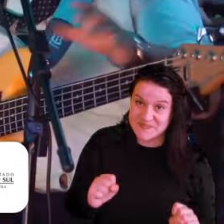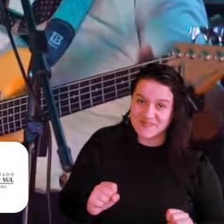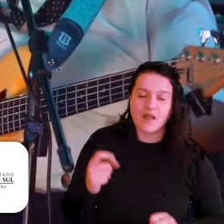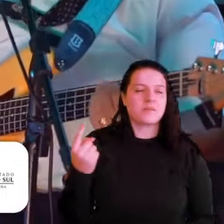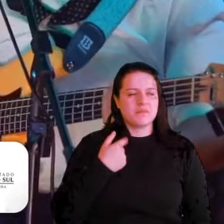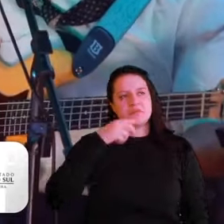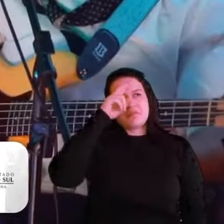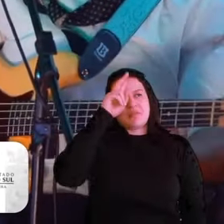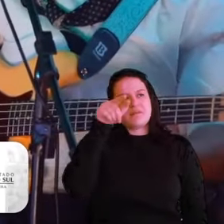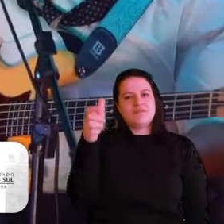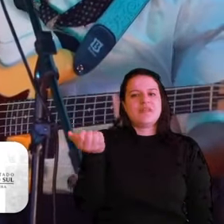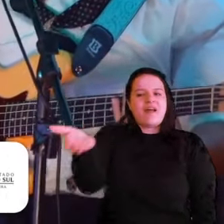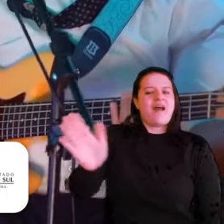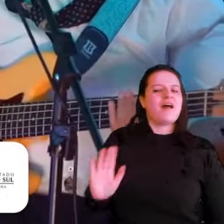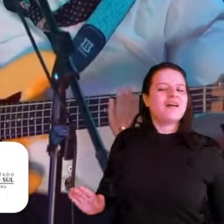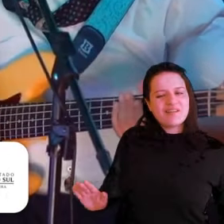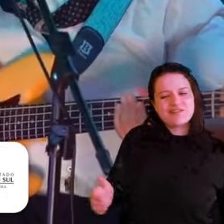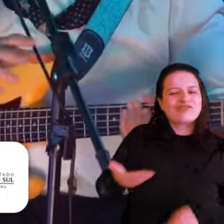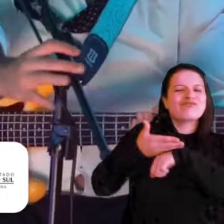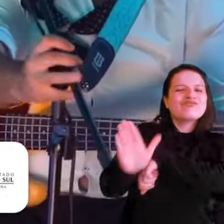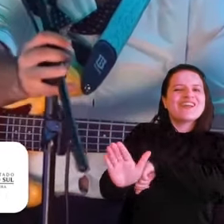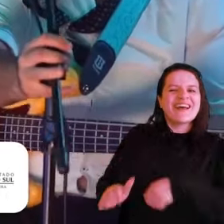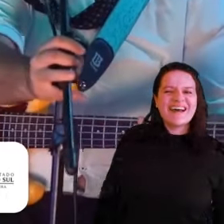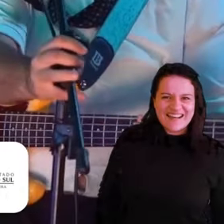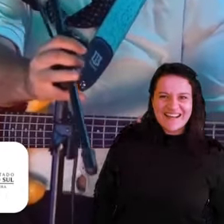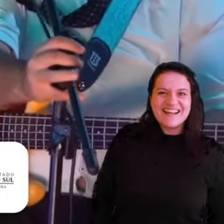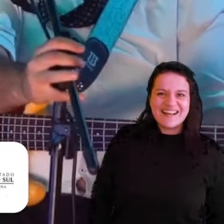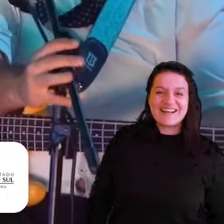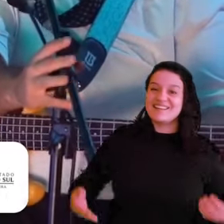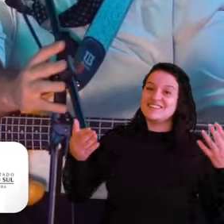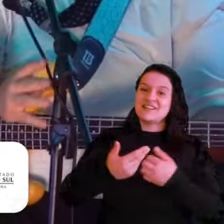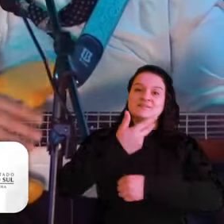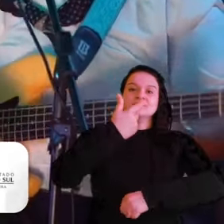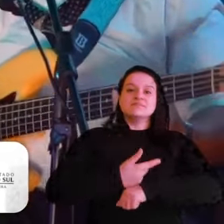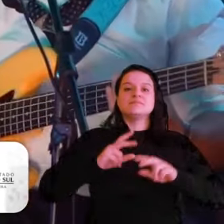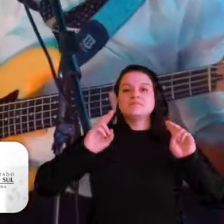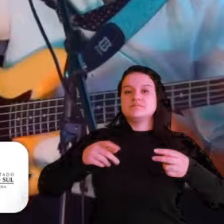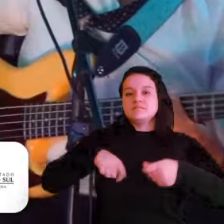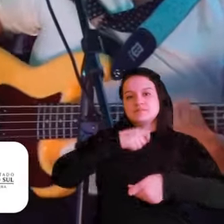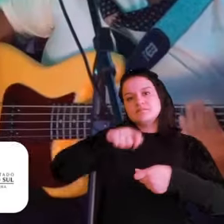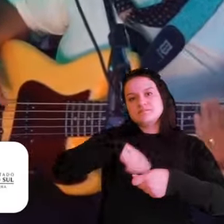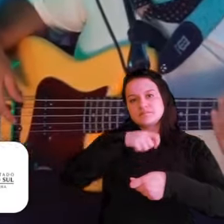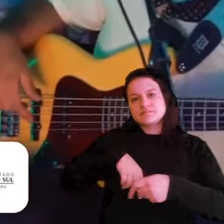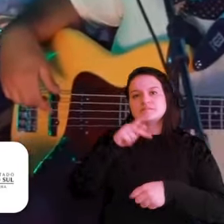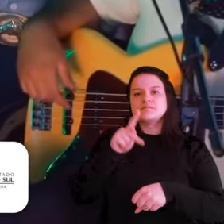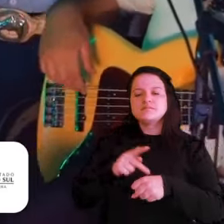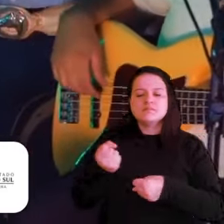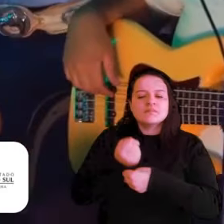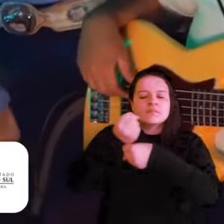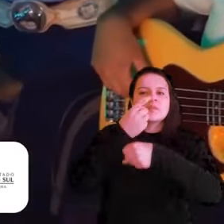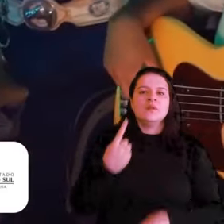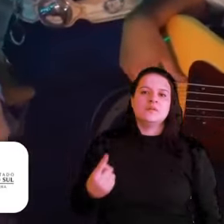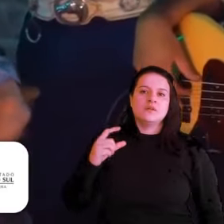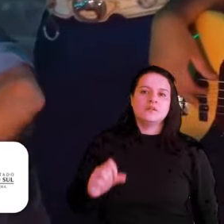ser? É, o primeiro verso eu lembro, o Edson canta o resto. Hoje. Diz aí, então. Essa nós gravamos aqui nessa cozinha de pedra, foi